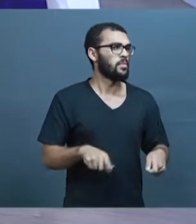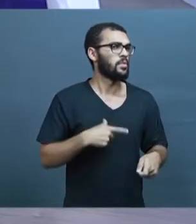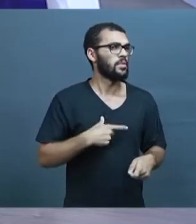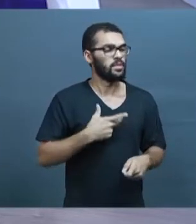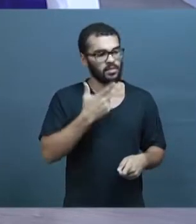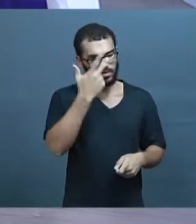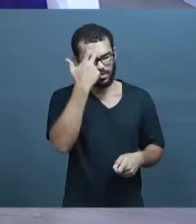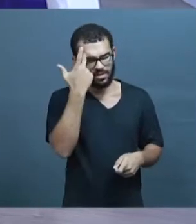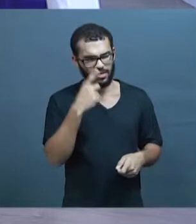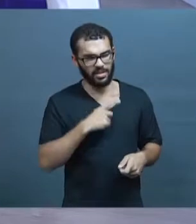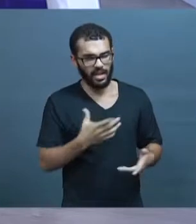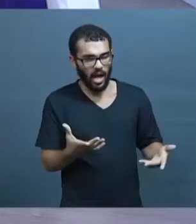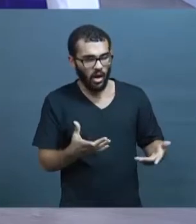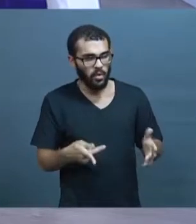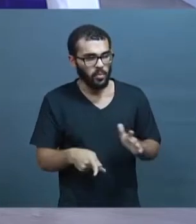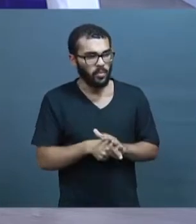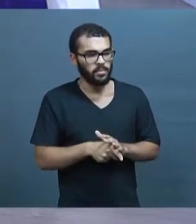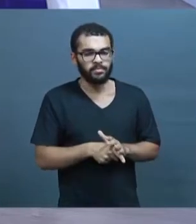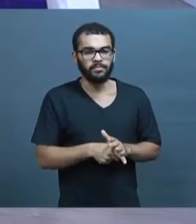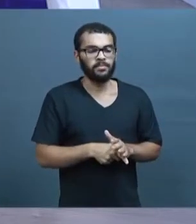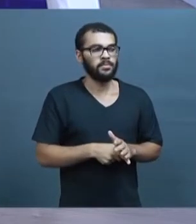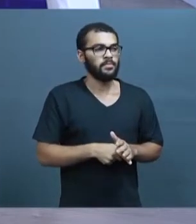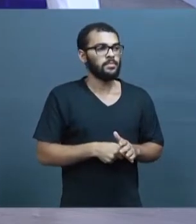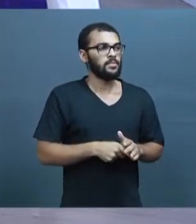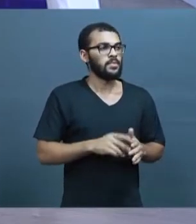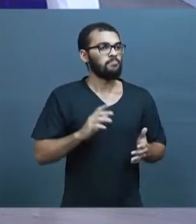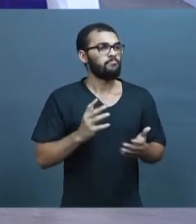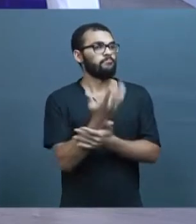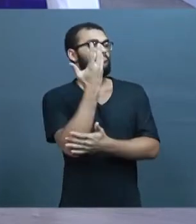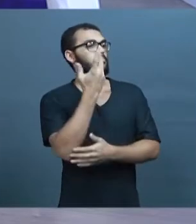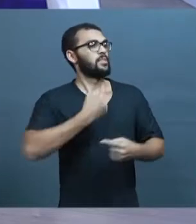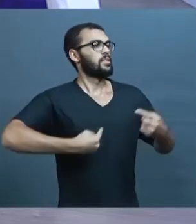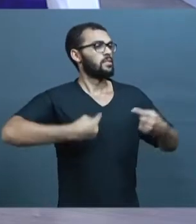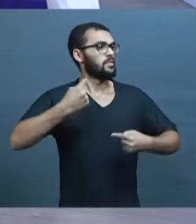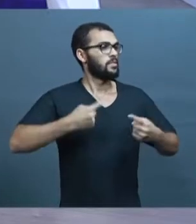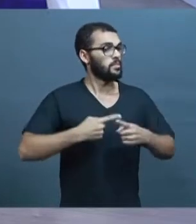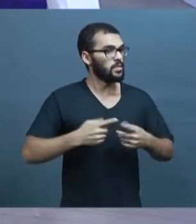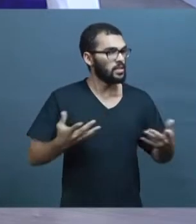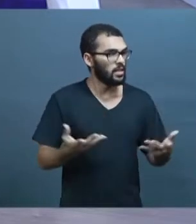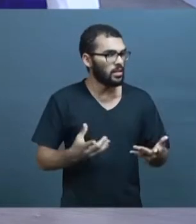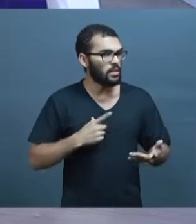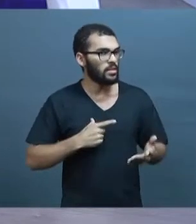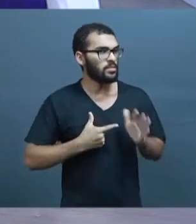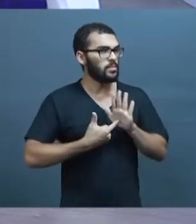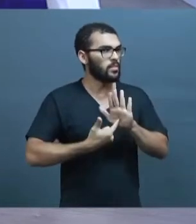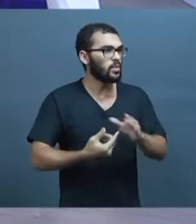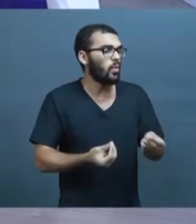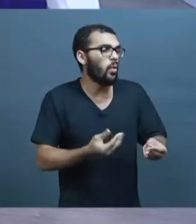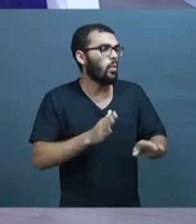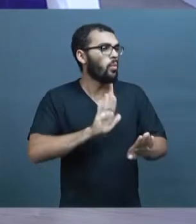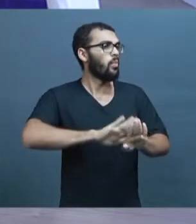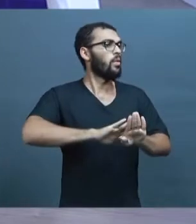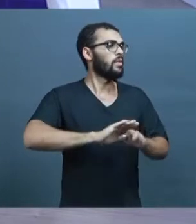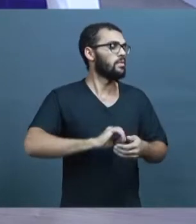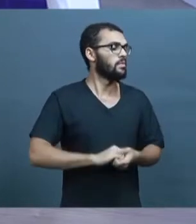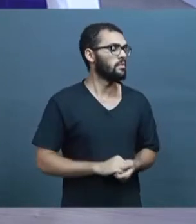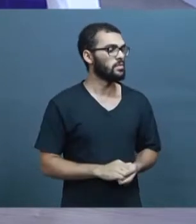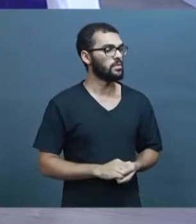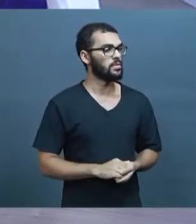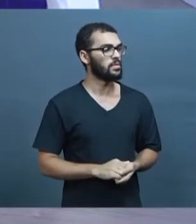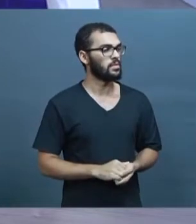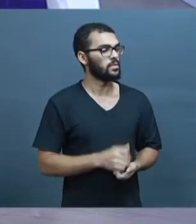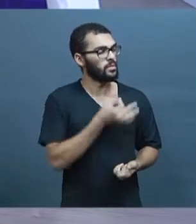momento extremamente delicado do país, onde há uma polarização clara, ideológica. Como é que você vê essa questão? É preciso analisar